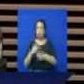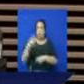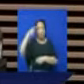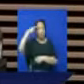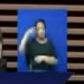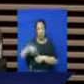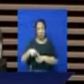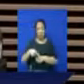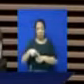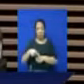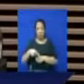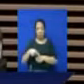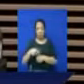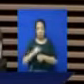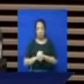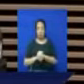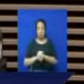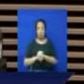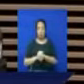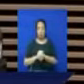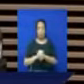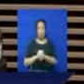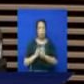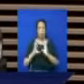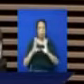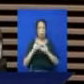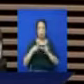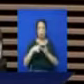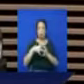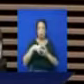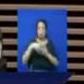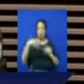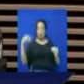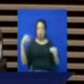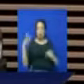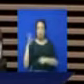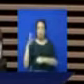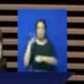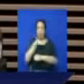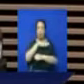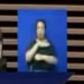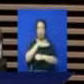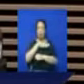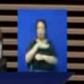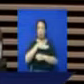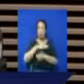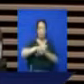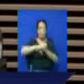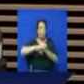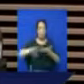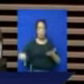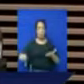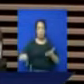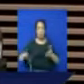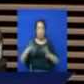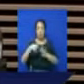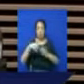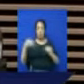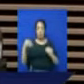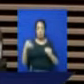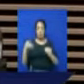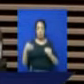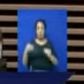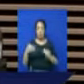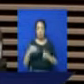ordenamos que todos os espíritos opressores caiam por terra, espíritos de